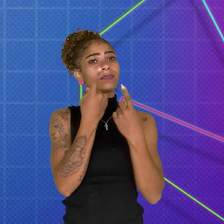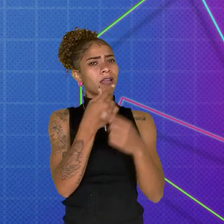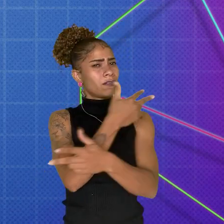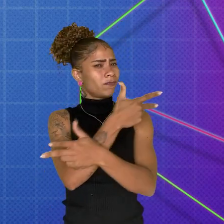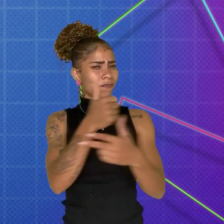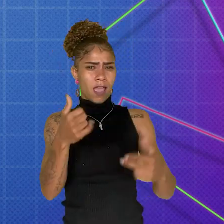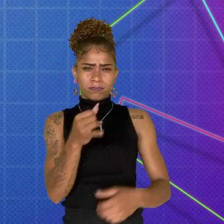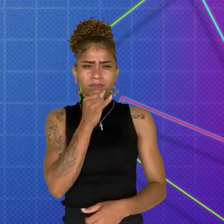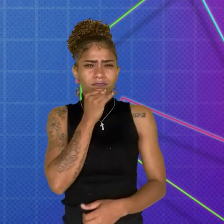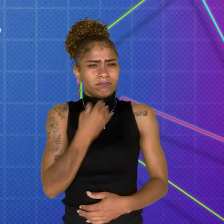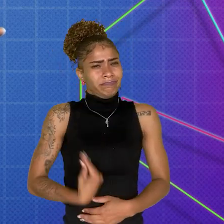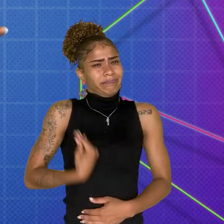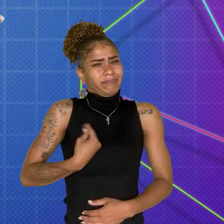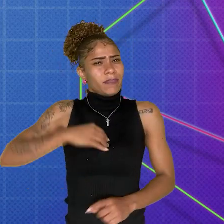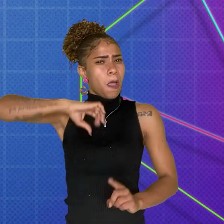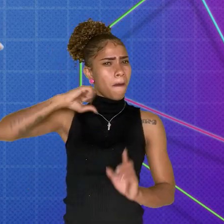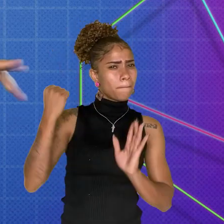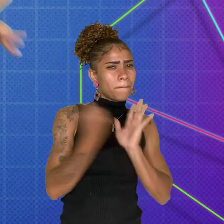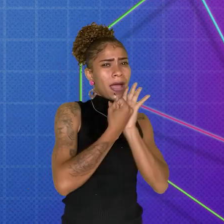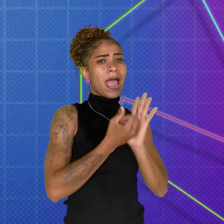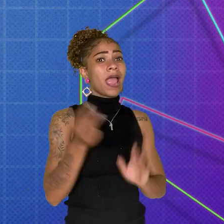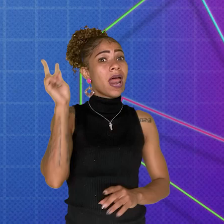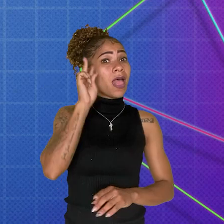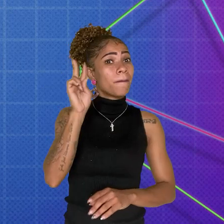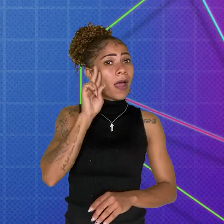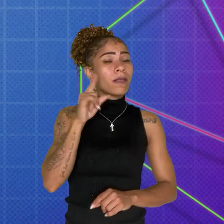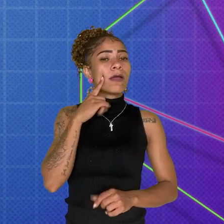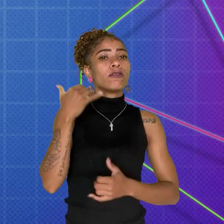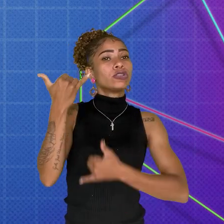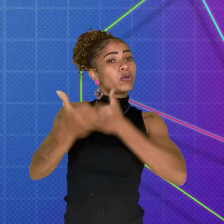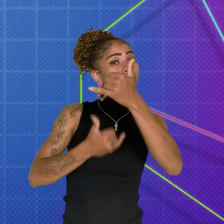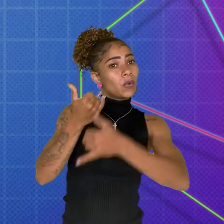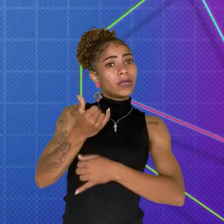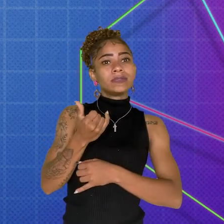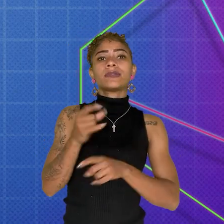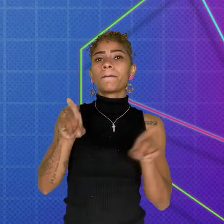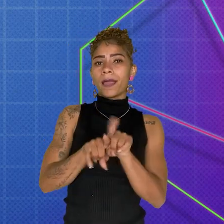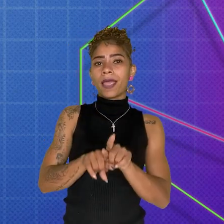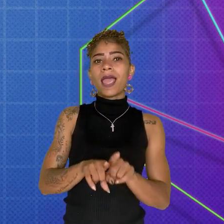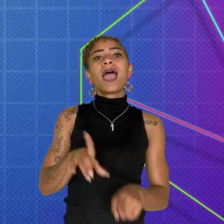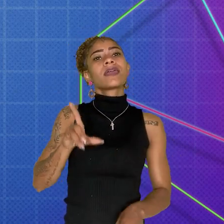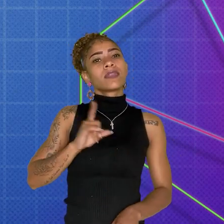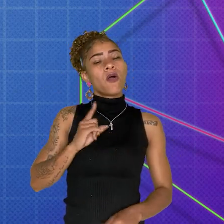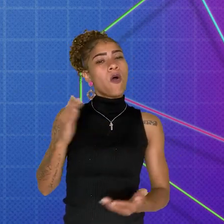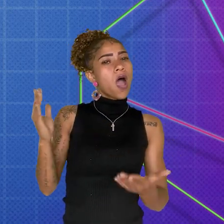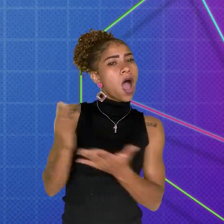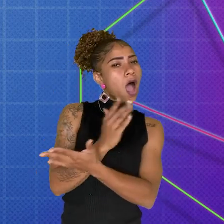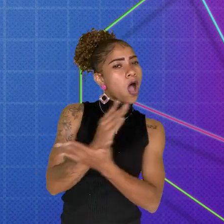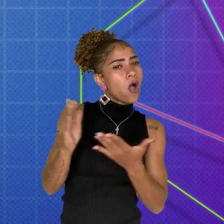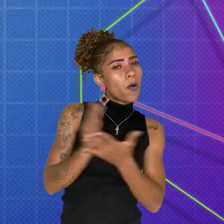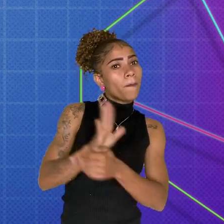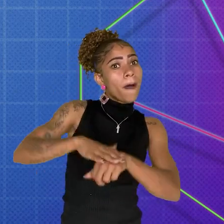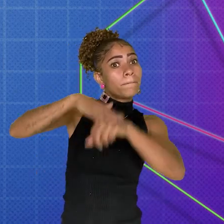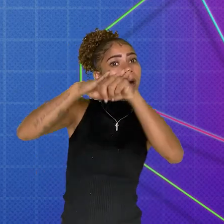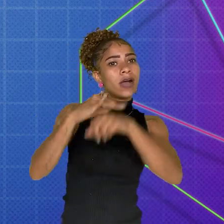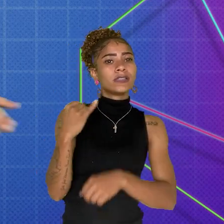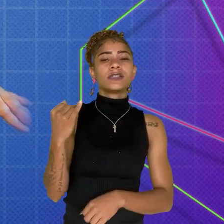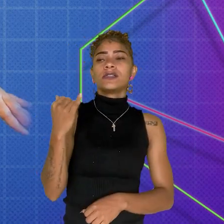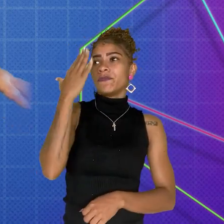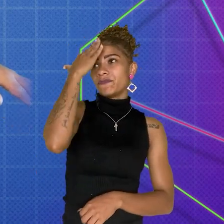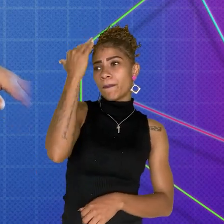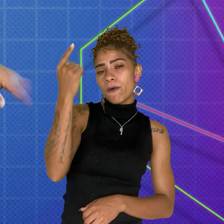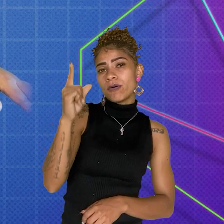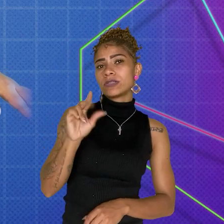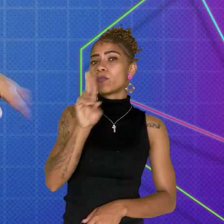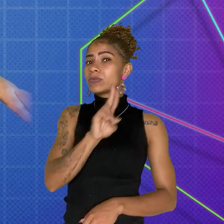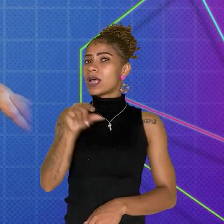Há muitas trilhas em jogos que fizeram impacto e foram lembradas pelos jogadores e fãs. Aqui estão algumas das trilhas sonoras mais famosas